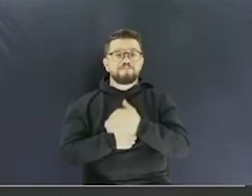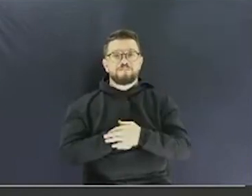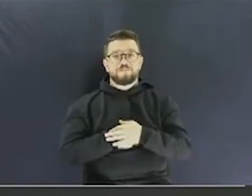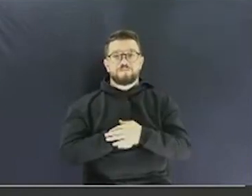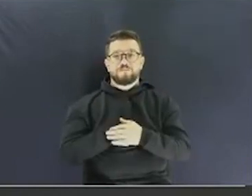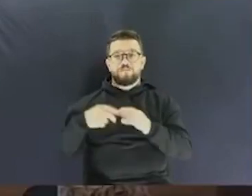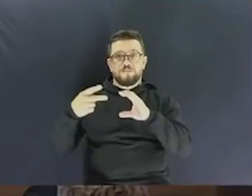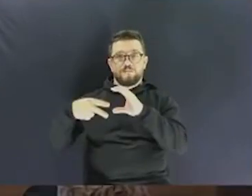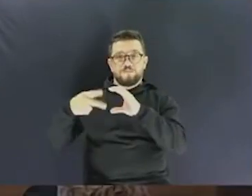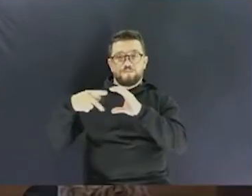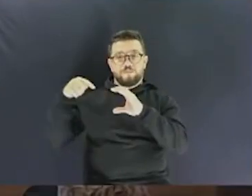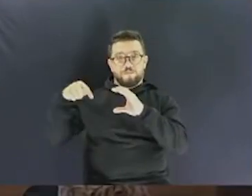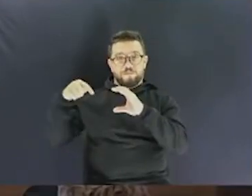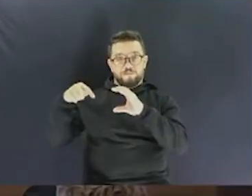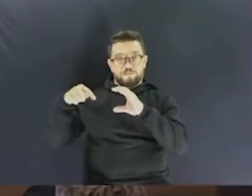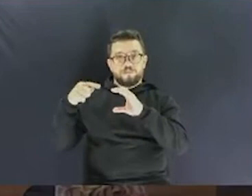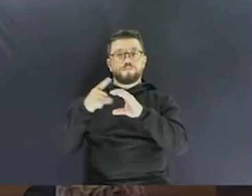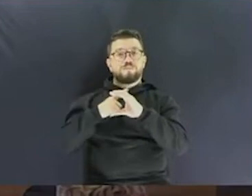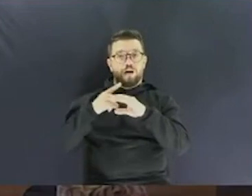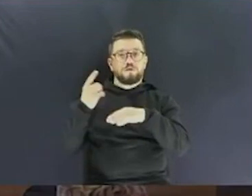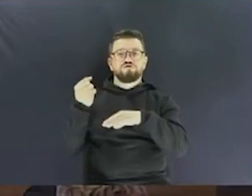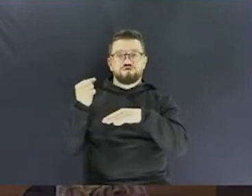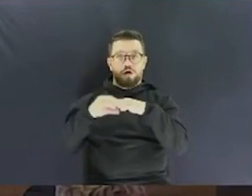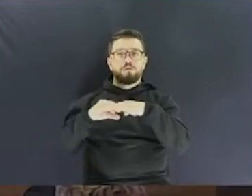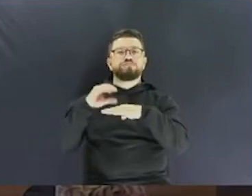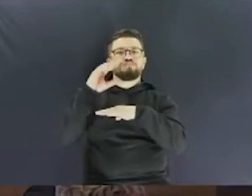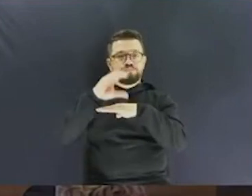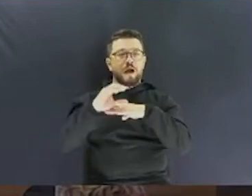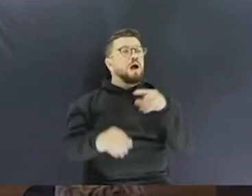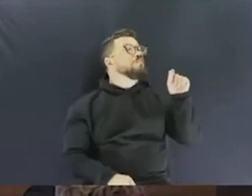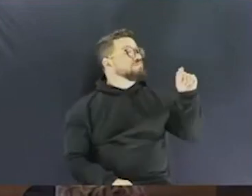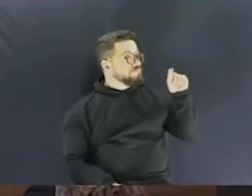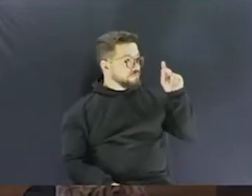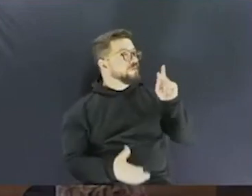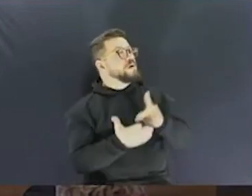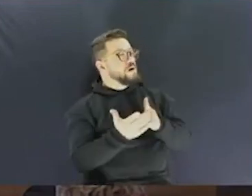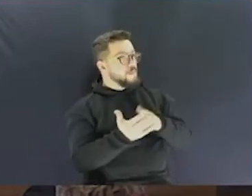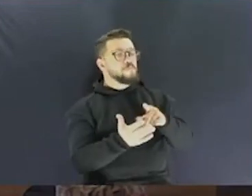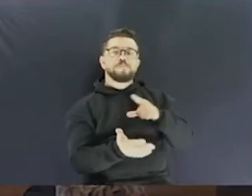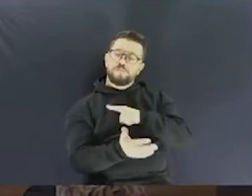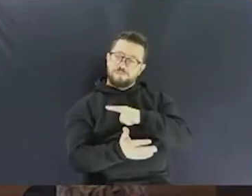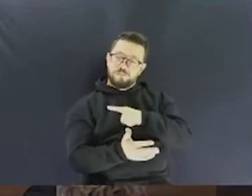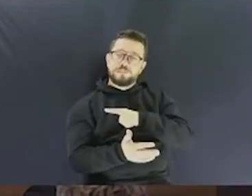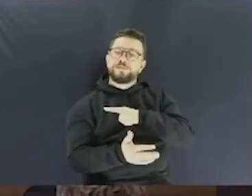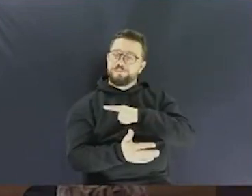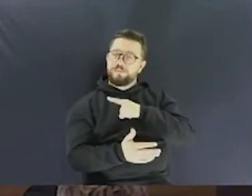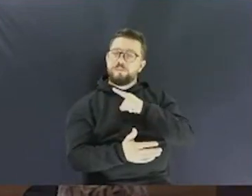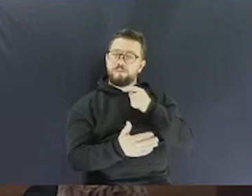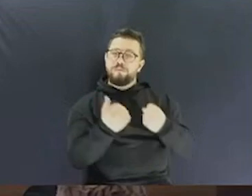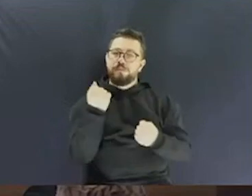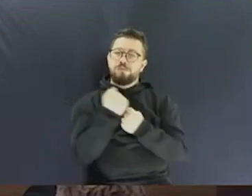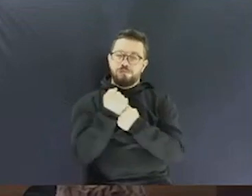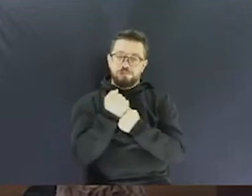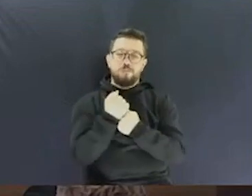diretamente com emendas... Também. Coletivas também, individuais isso. Também nessa ação. Isso. São ações que cresceram bastante